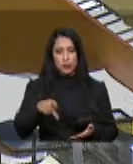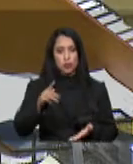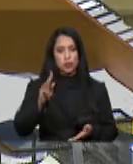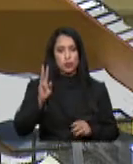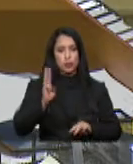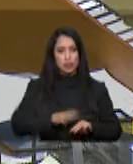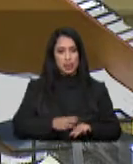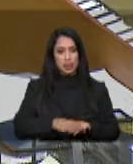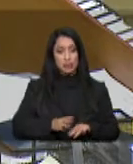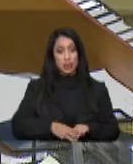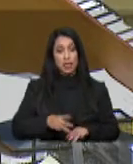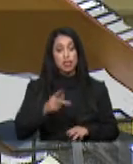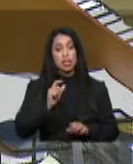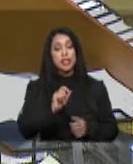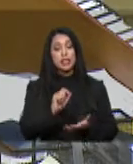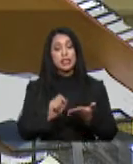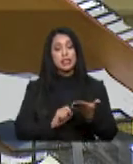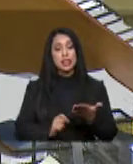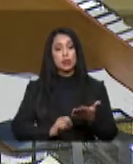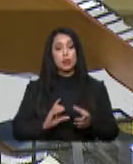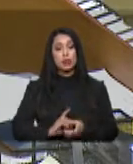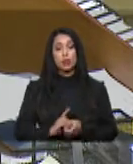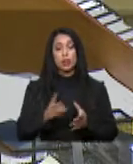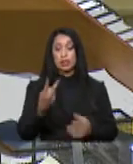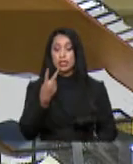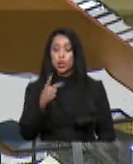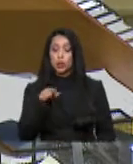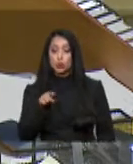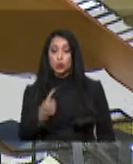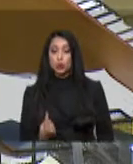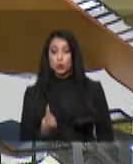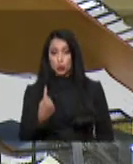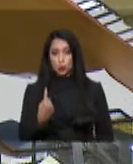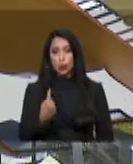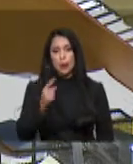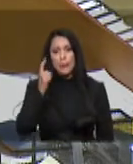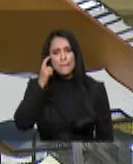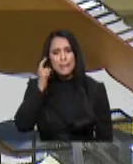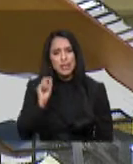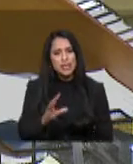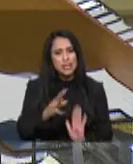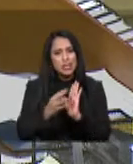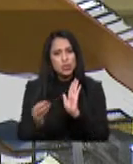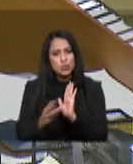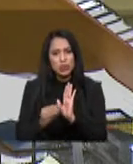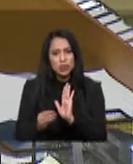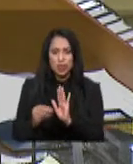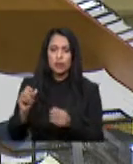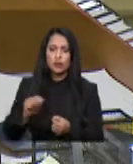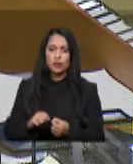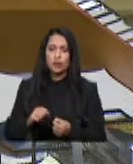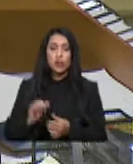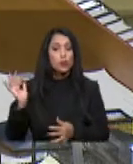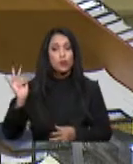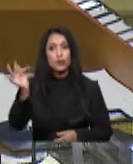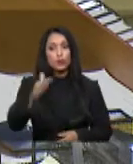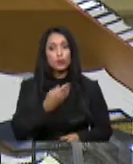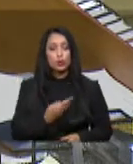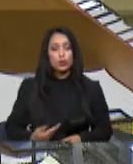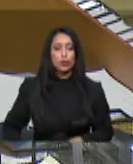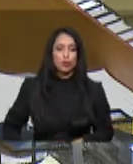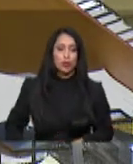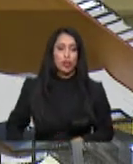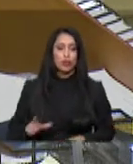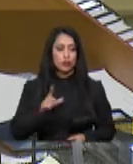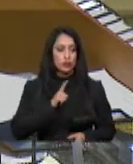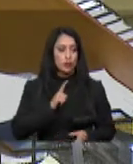Janecek, denominada Democracia 2.1. Imagine se esse mesmo modelo foi adotado por um futuro governo que abra